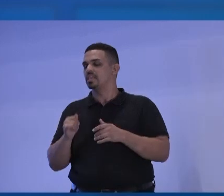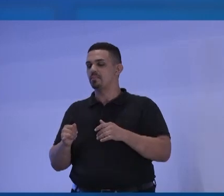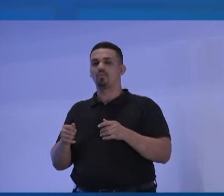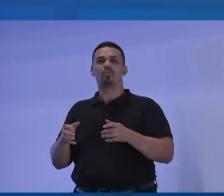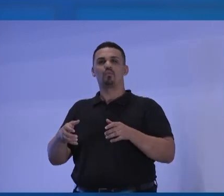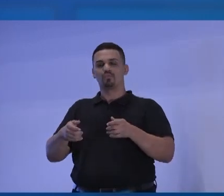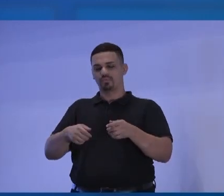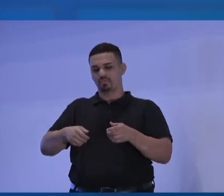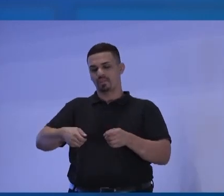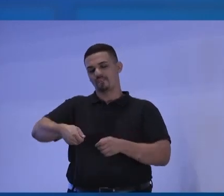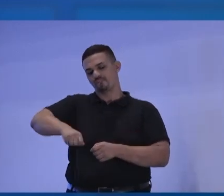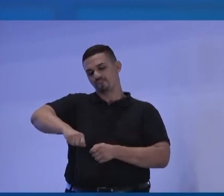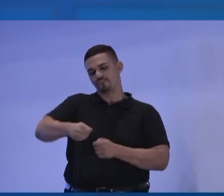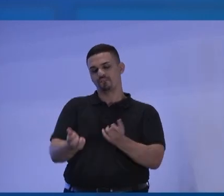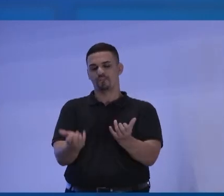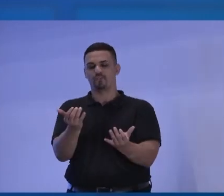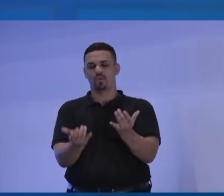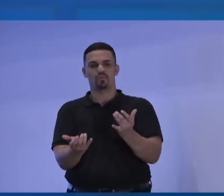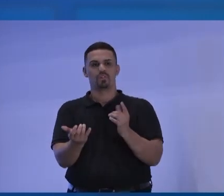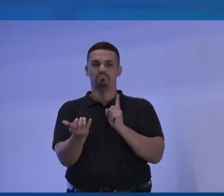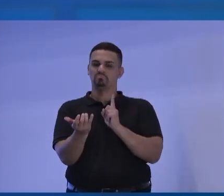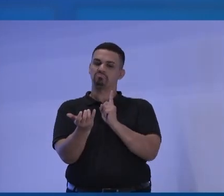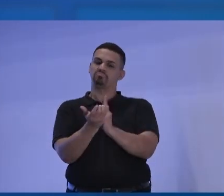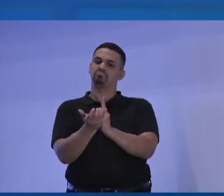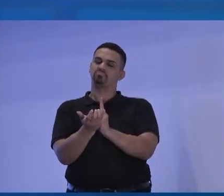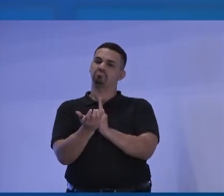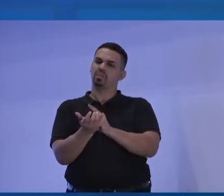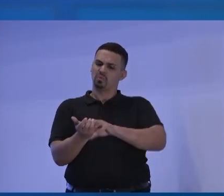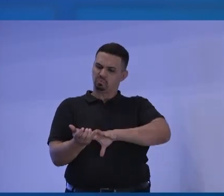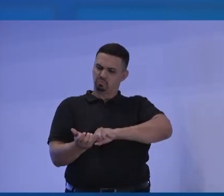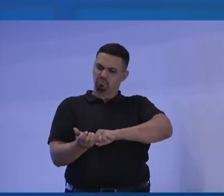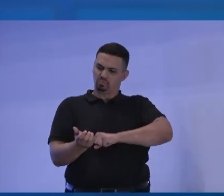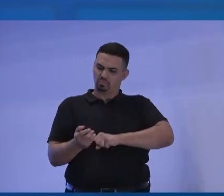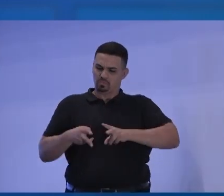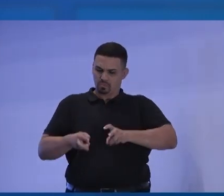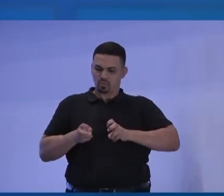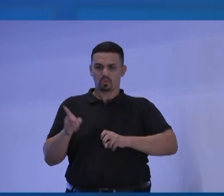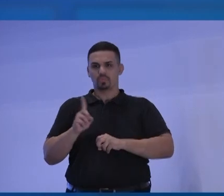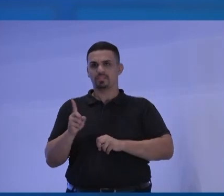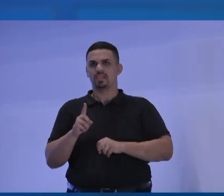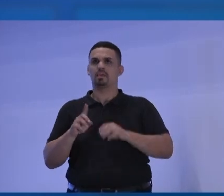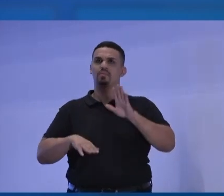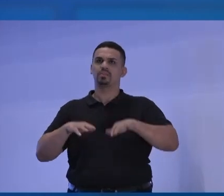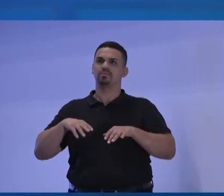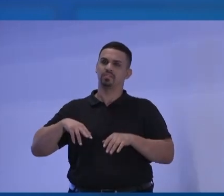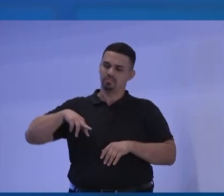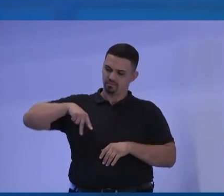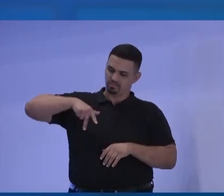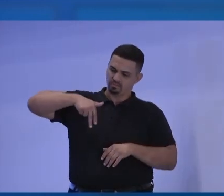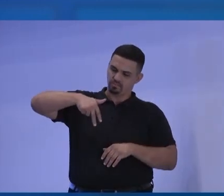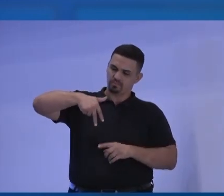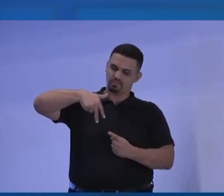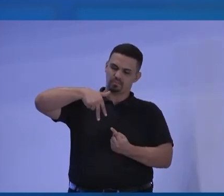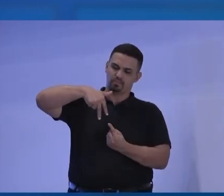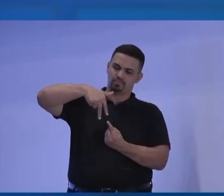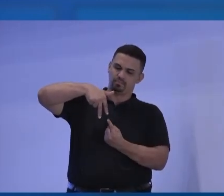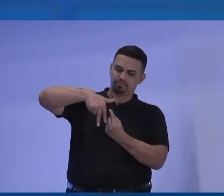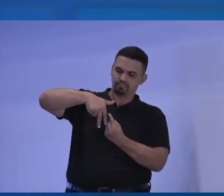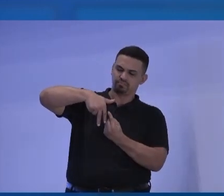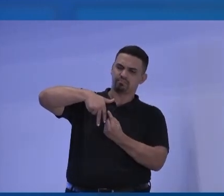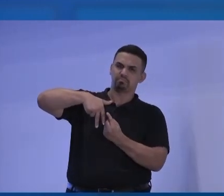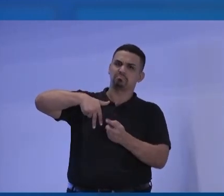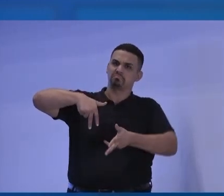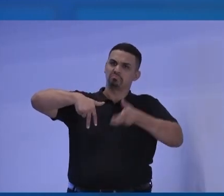e não percebe que queimou, ele fura o pé, passa uma ferida e ele não percebe que se feriu. Isso é bem característico da hanseníase, a gente tem que sempre